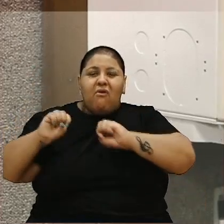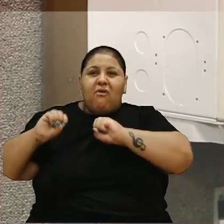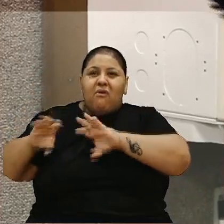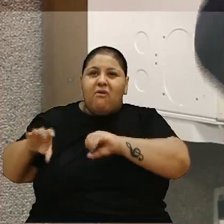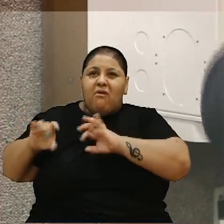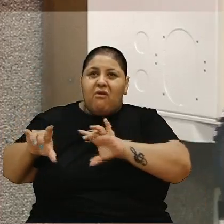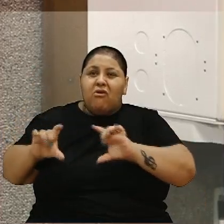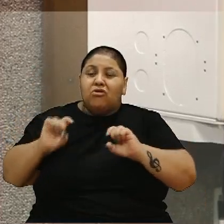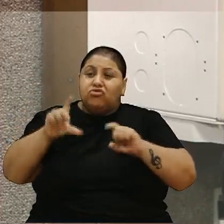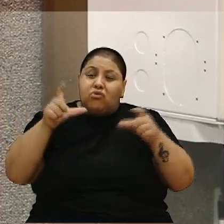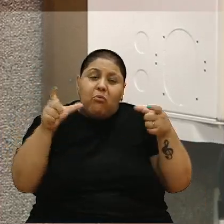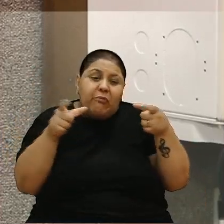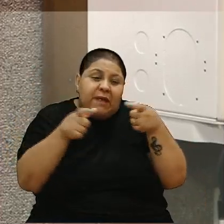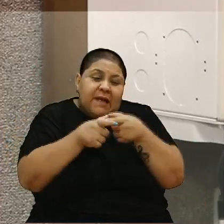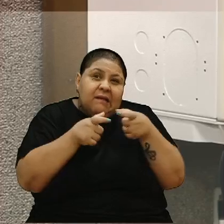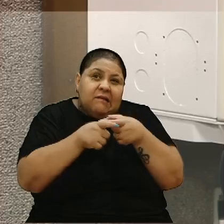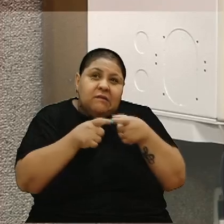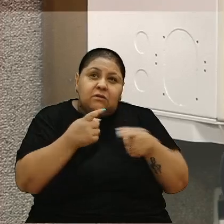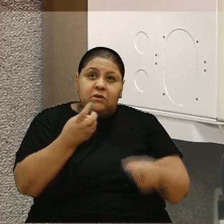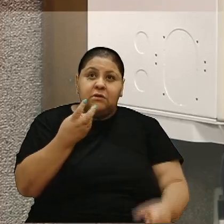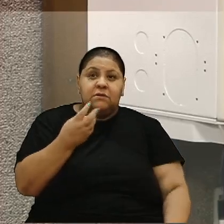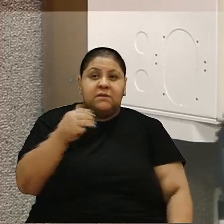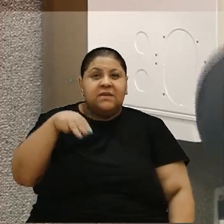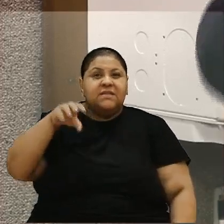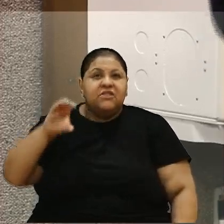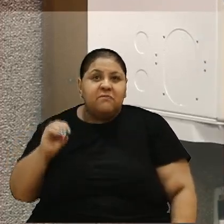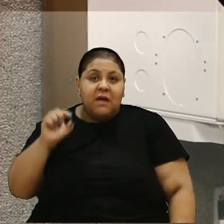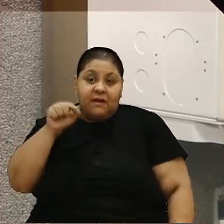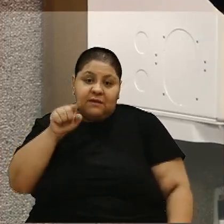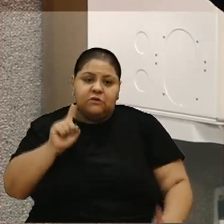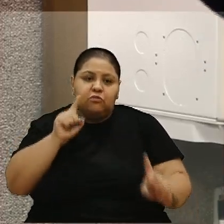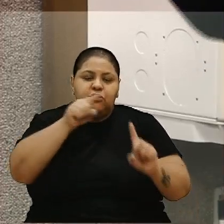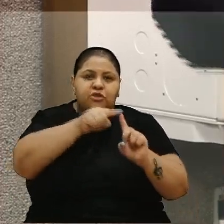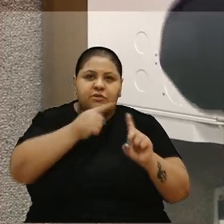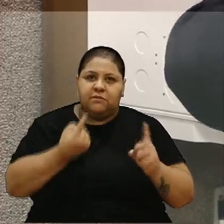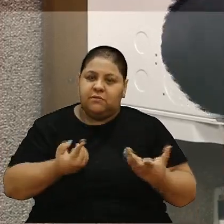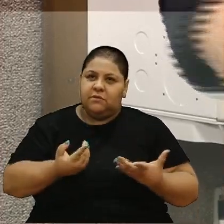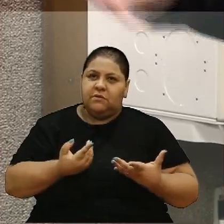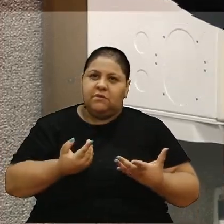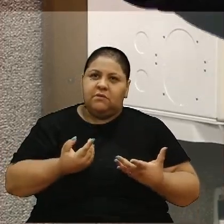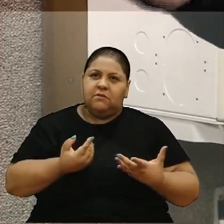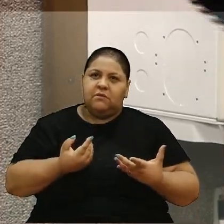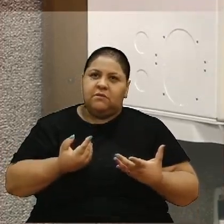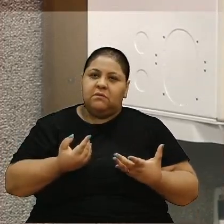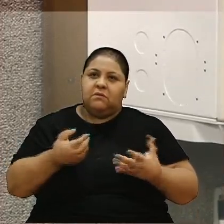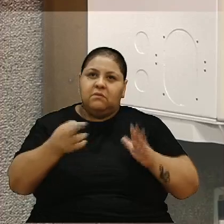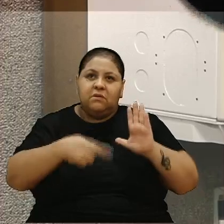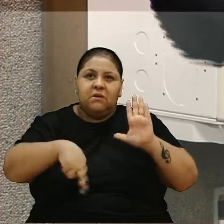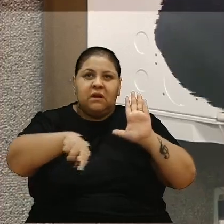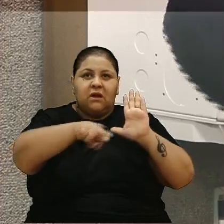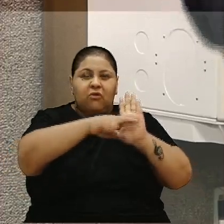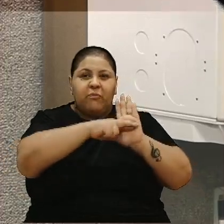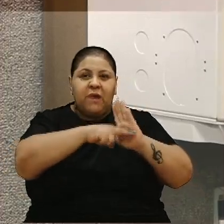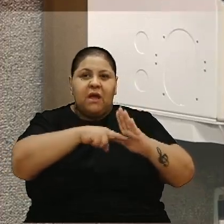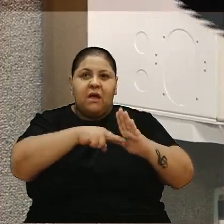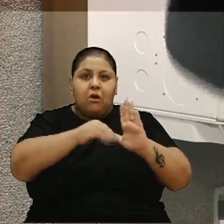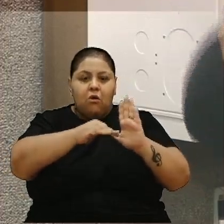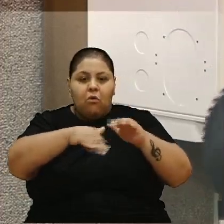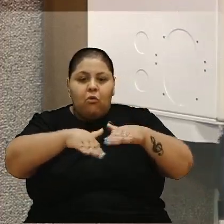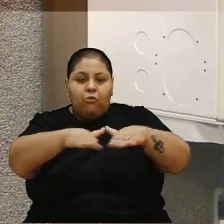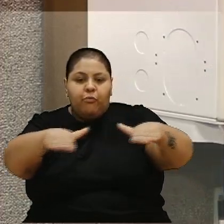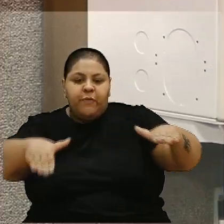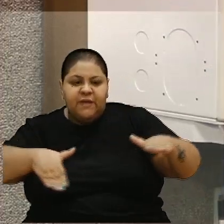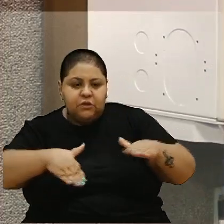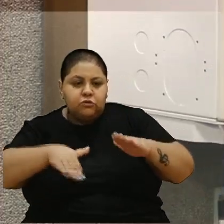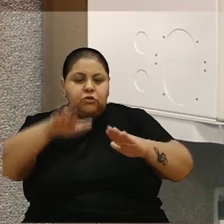uma pequena parte lá na 13 de maio. Essa é a ideia. É praticamente recuperar o piso e o telhado e entrar para